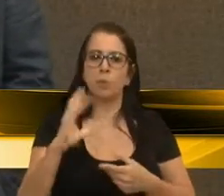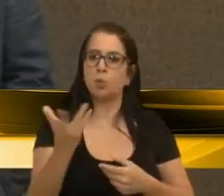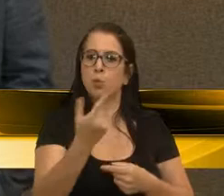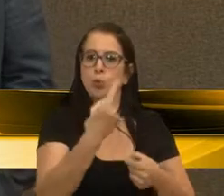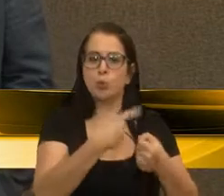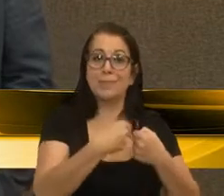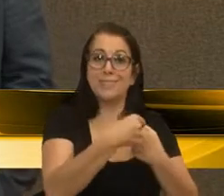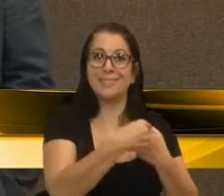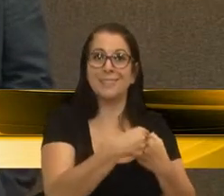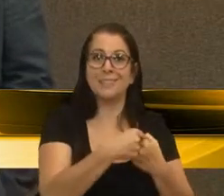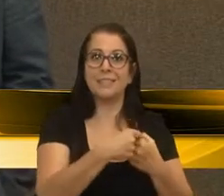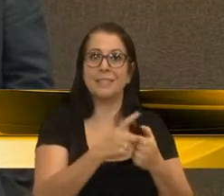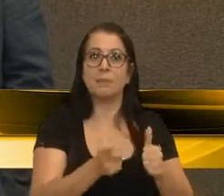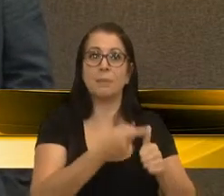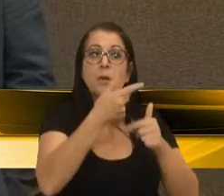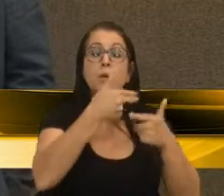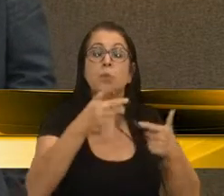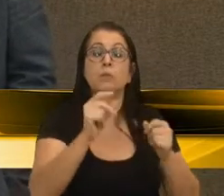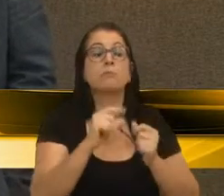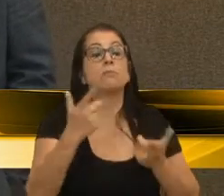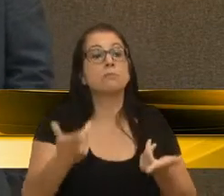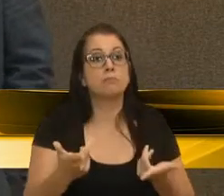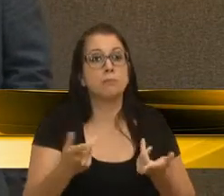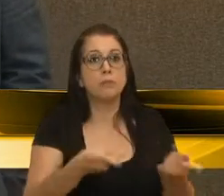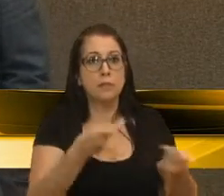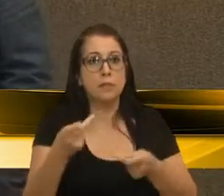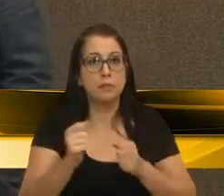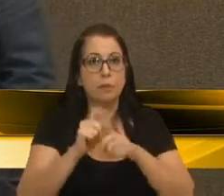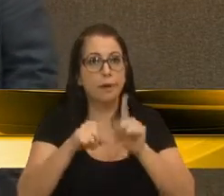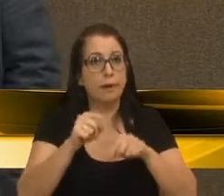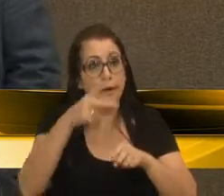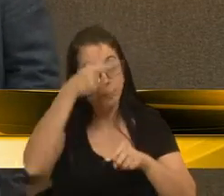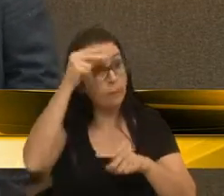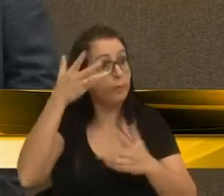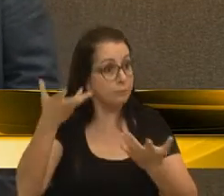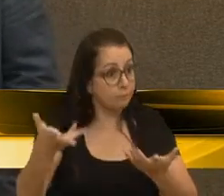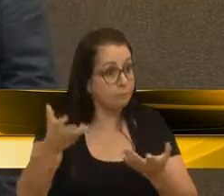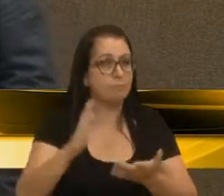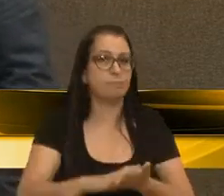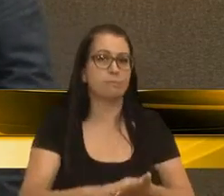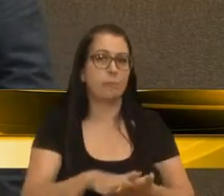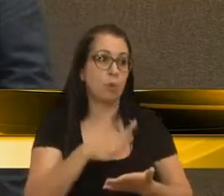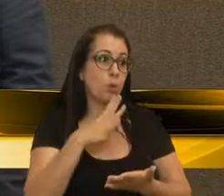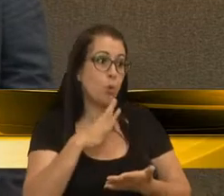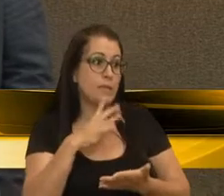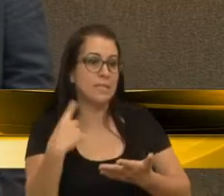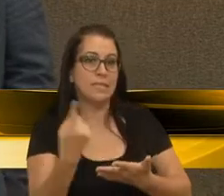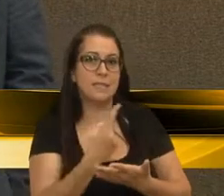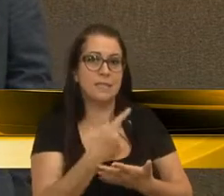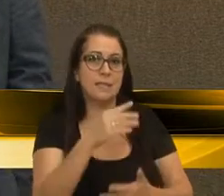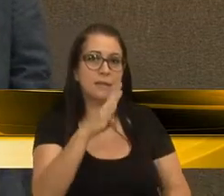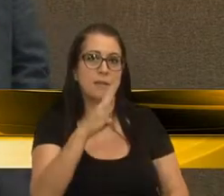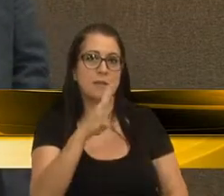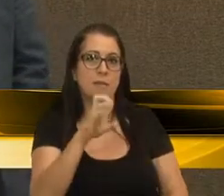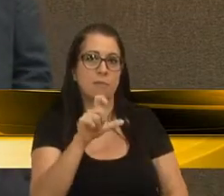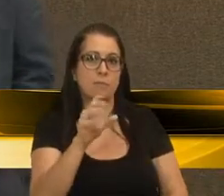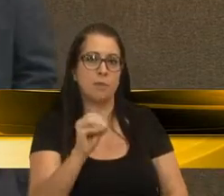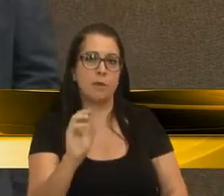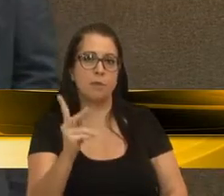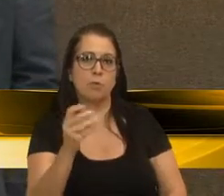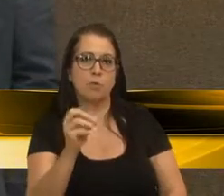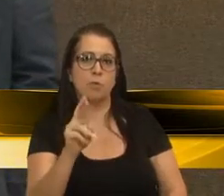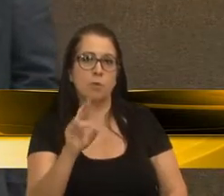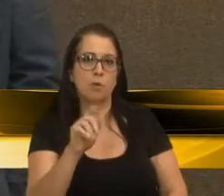aí a gente sempre vai. Primeira coisa que a gente vai, onde é que vai? Mercado público, né? Aí conhecer o mercado público de Belo Horizonte, mercado público de São